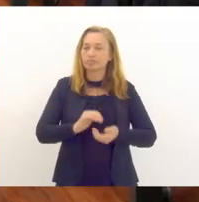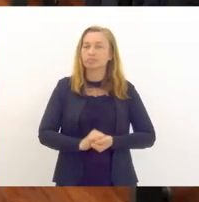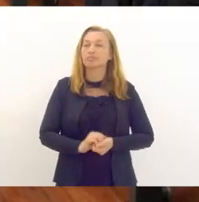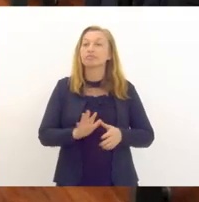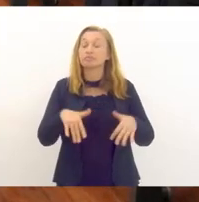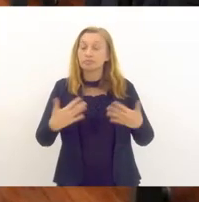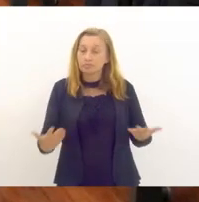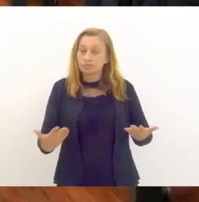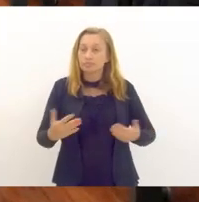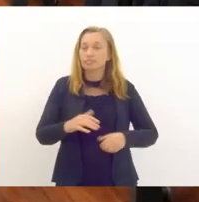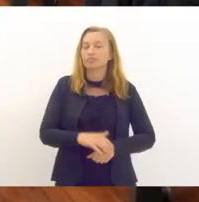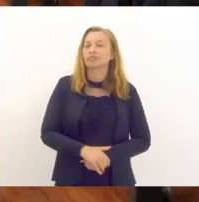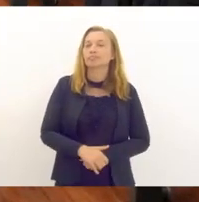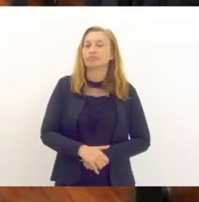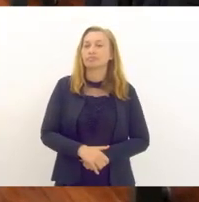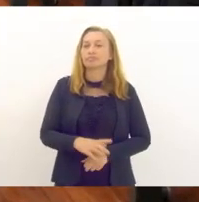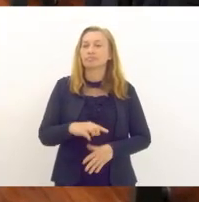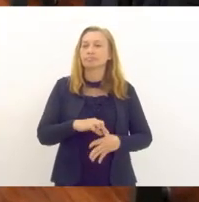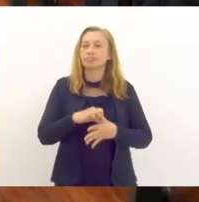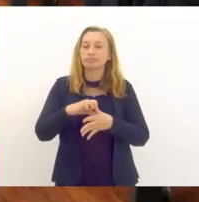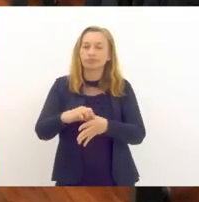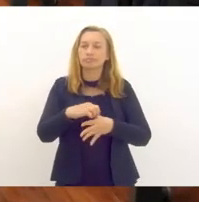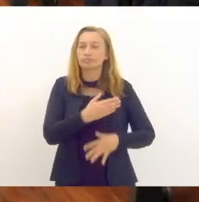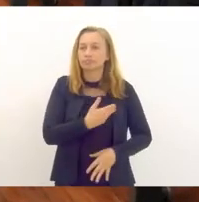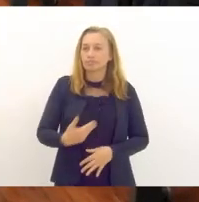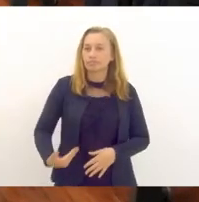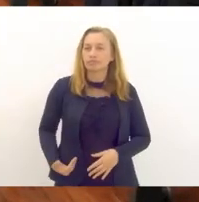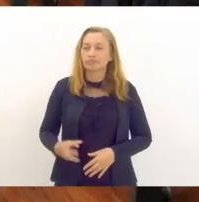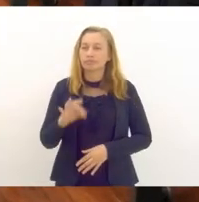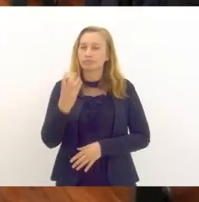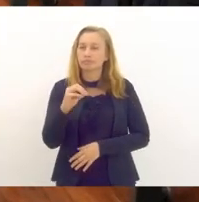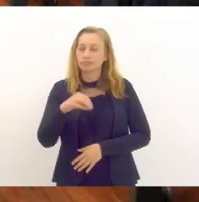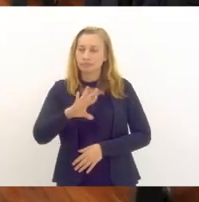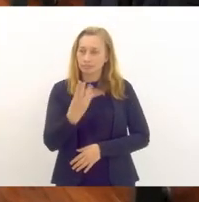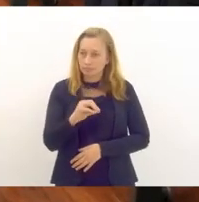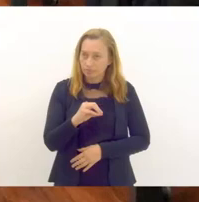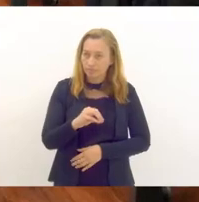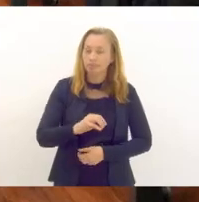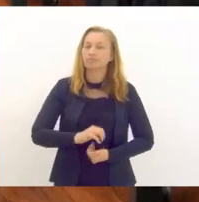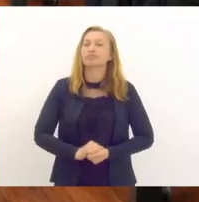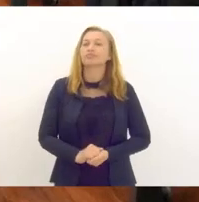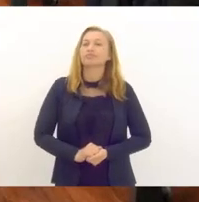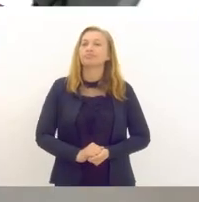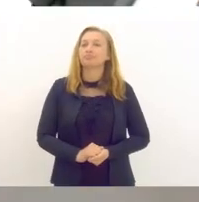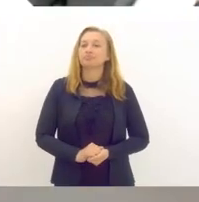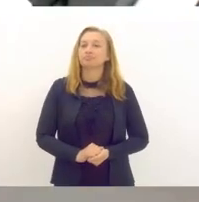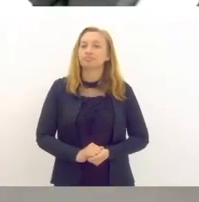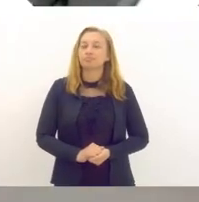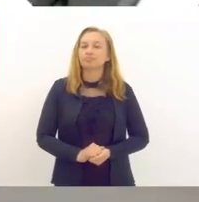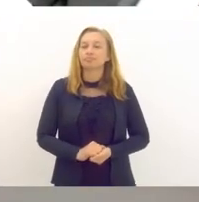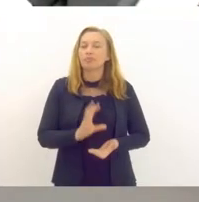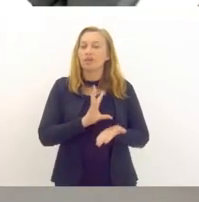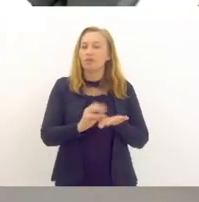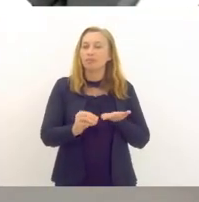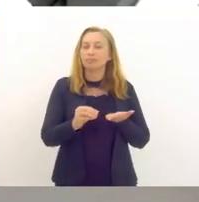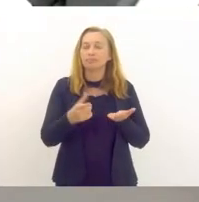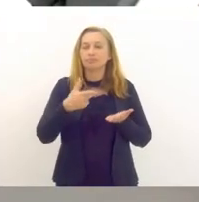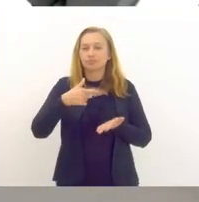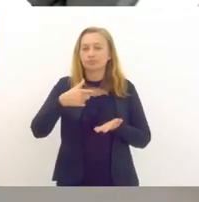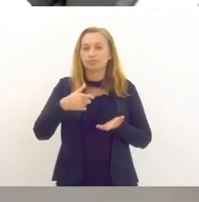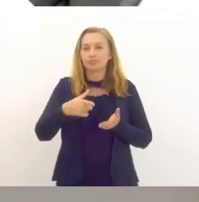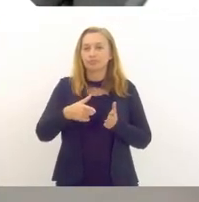então apresente aqui o líder do governo Chico Machado a pauta de ontem